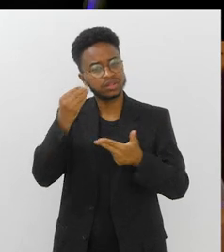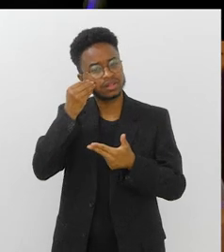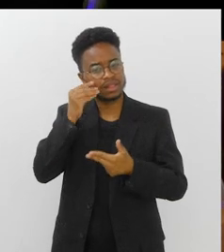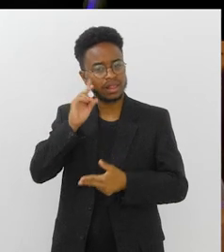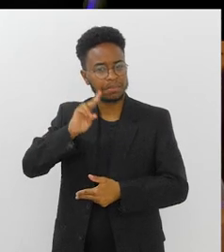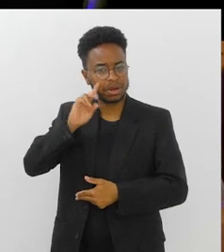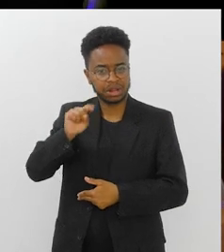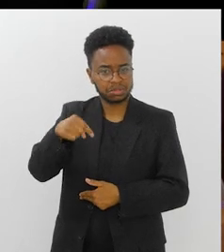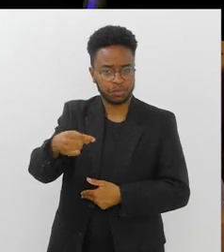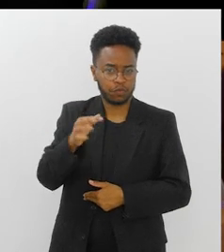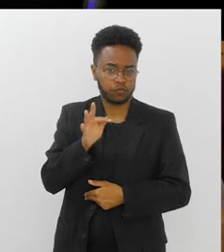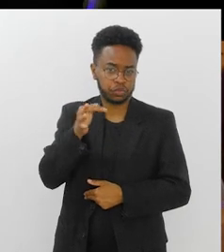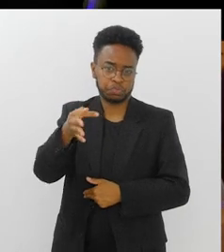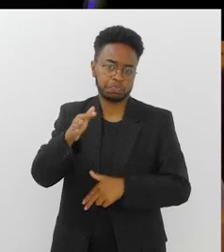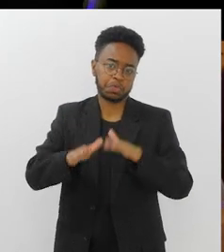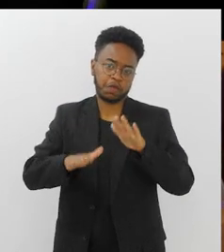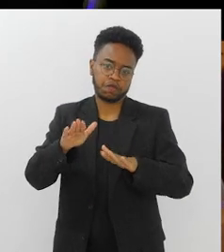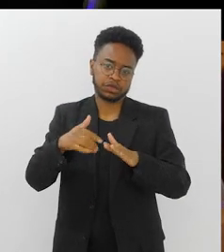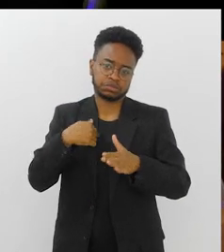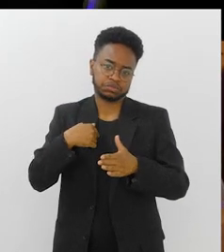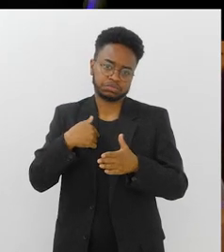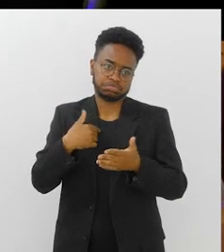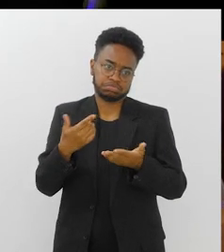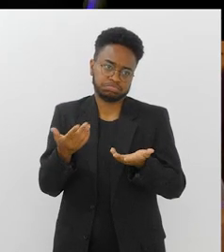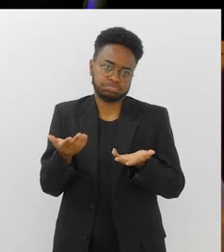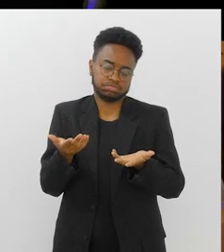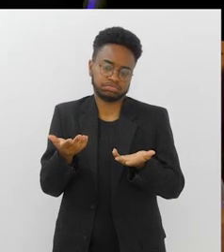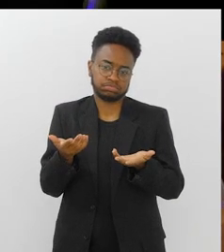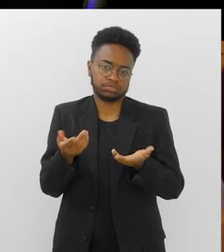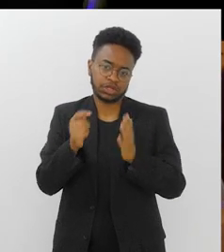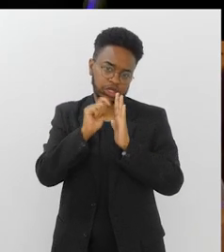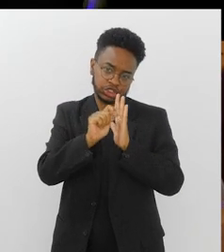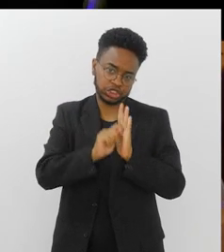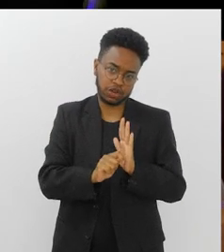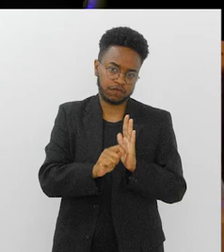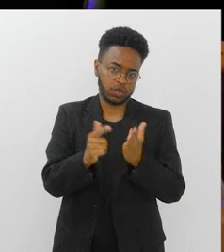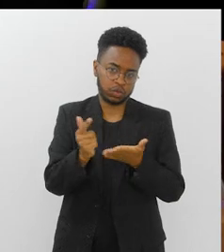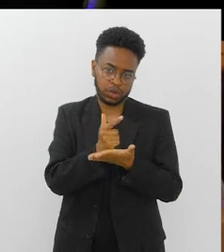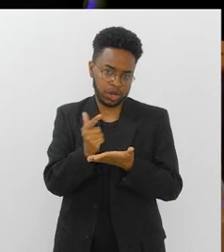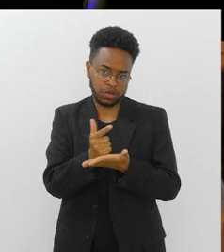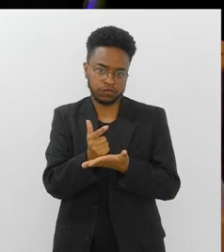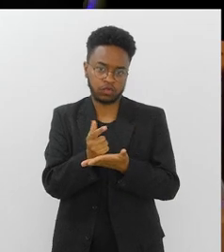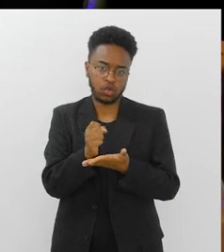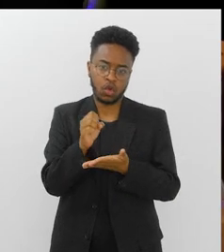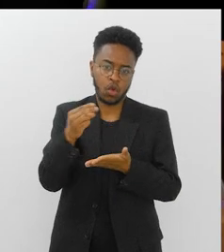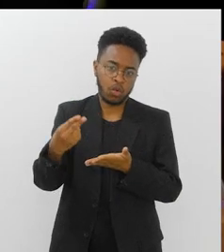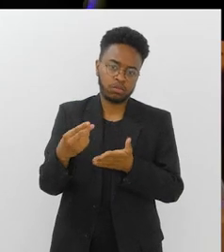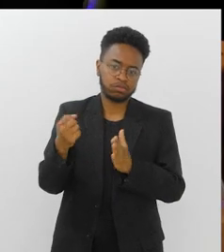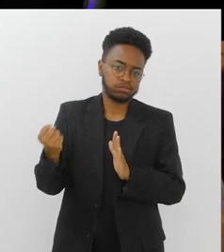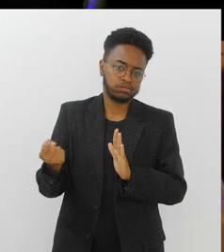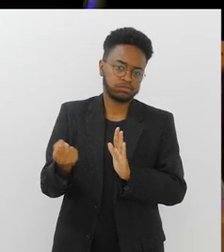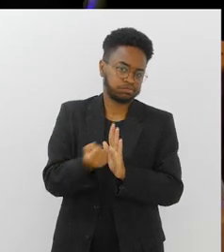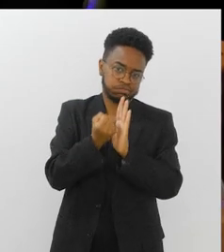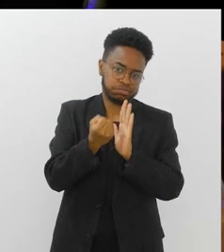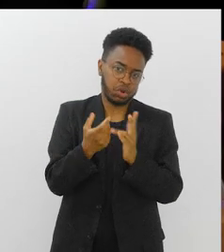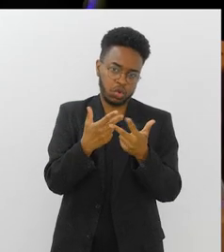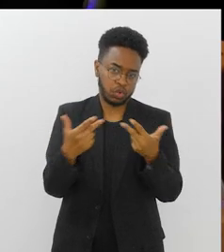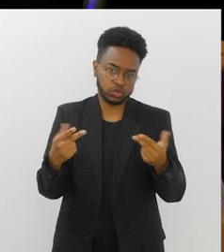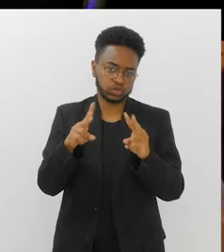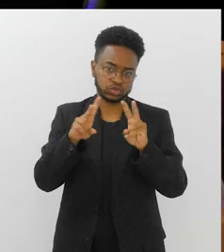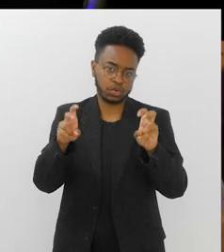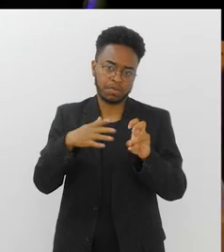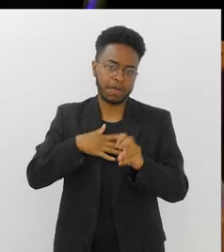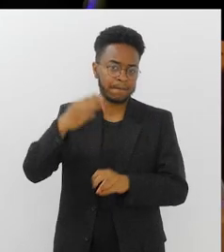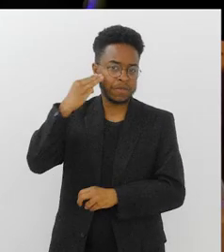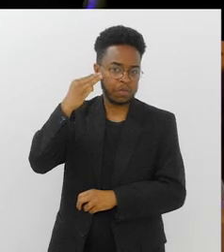tentar lembrar quem sabe um dia eh escrever alum livro enfim deixar alguma coisa histórica